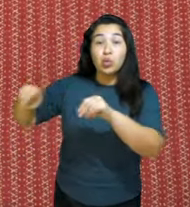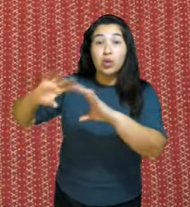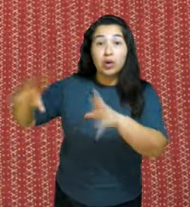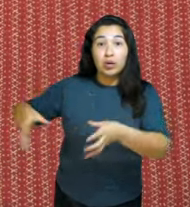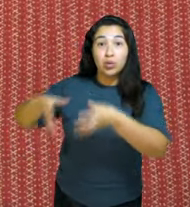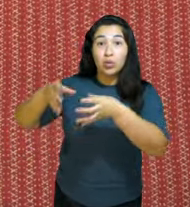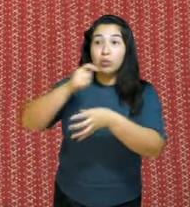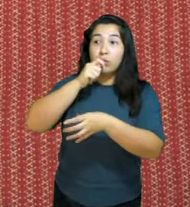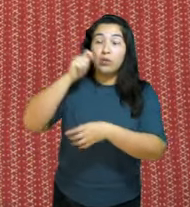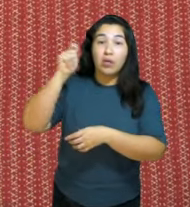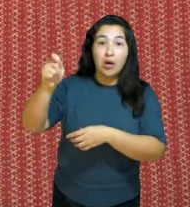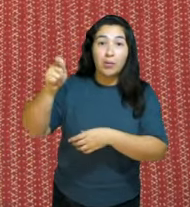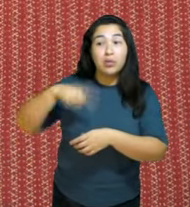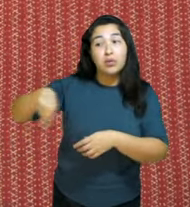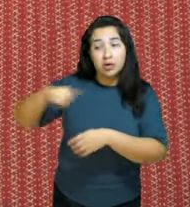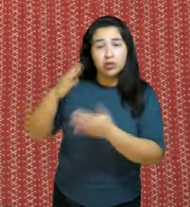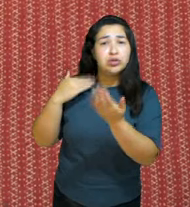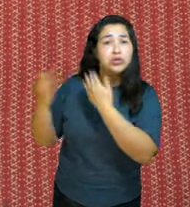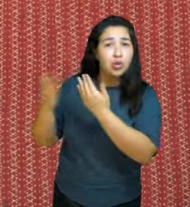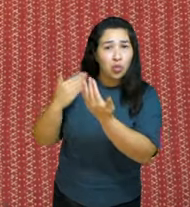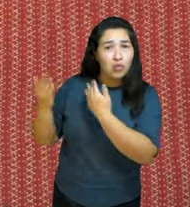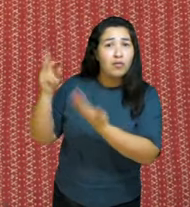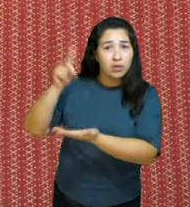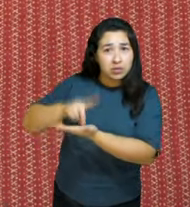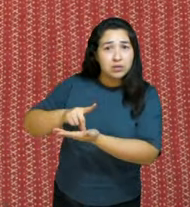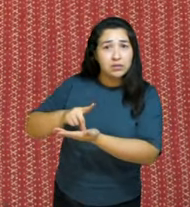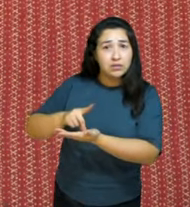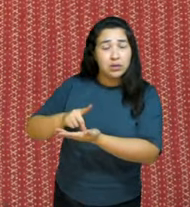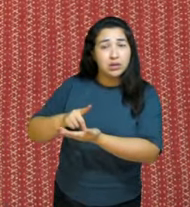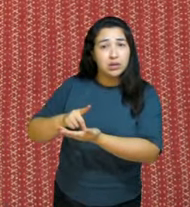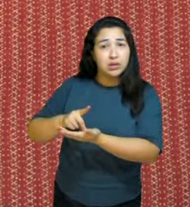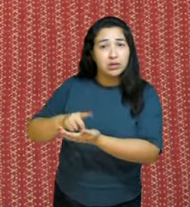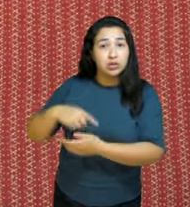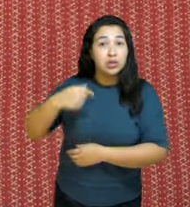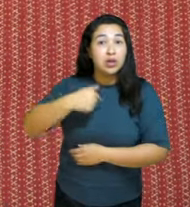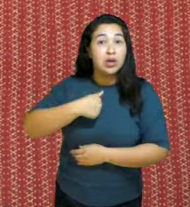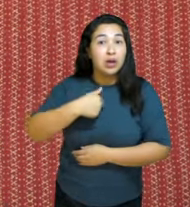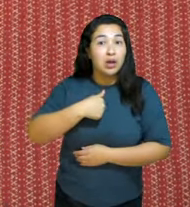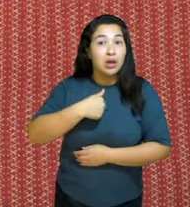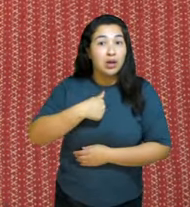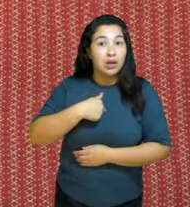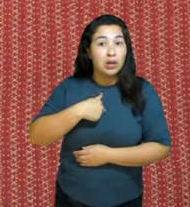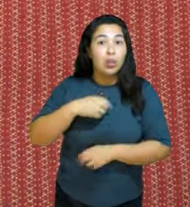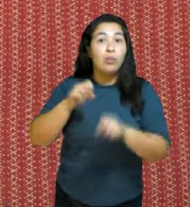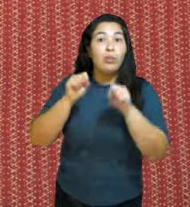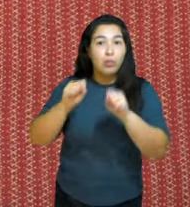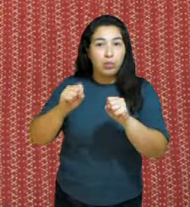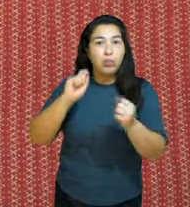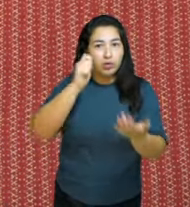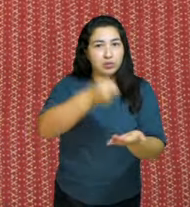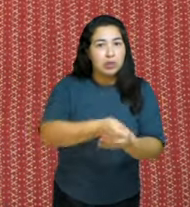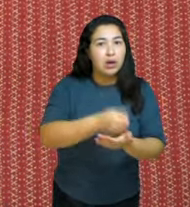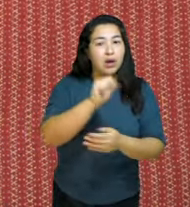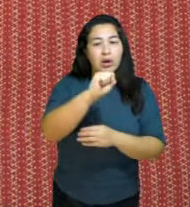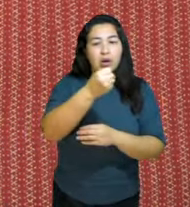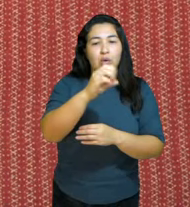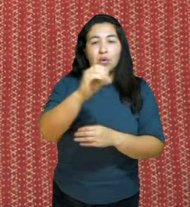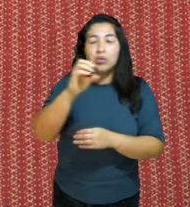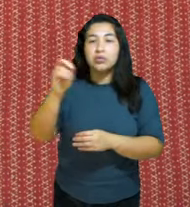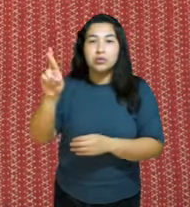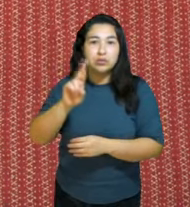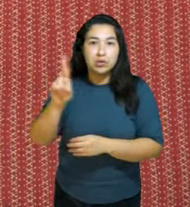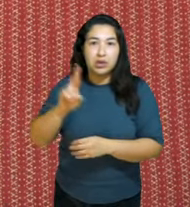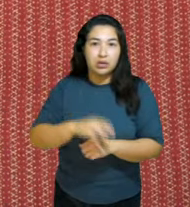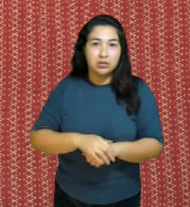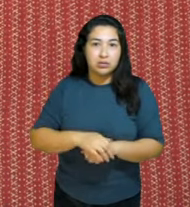conversa entre nós, entre os árbitros. Tá? E, às vezes, não é nem... Eu tenho condição de pagar R$800 e vir. Mas eu não quero vir porque eu não